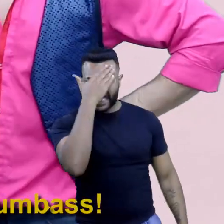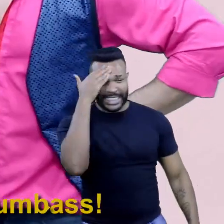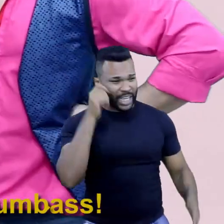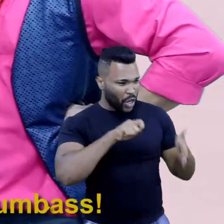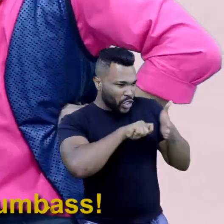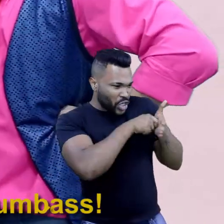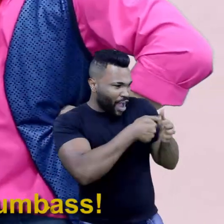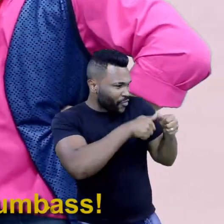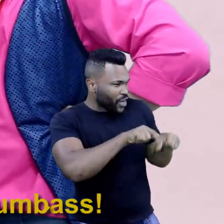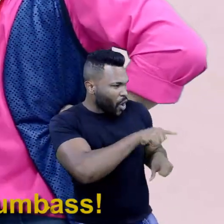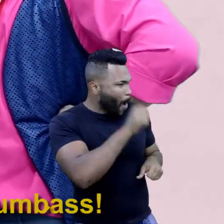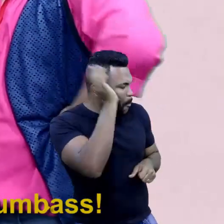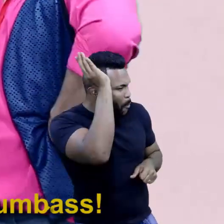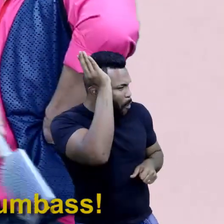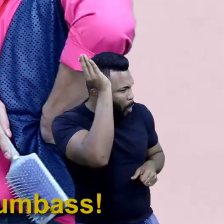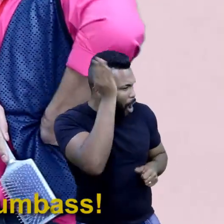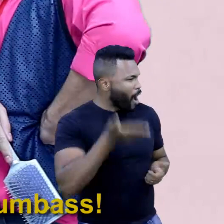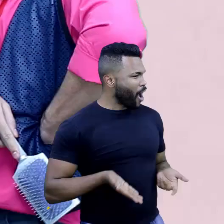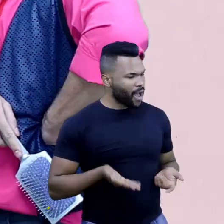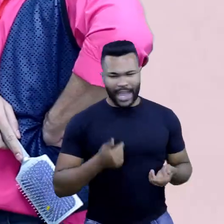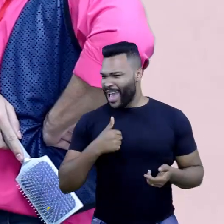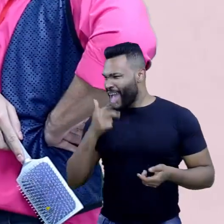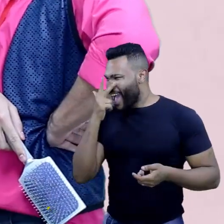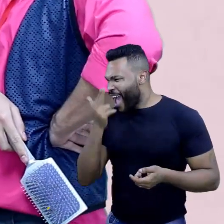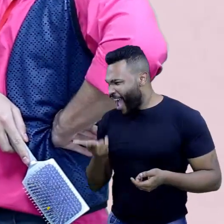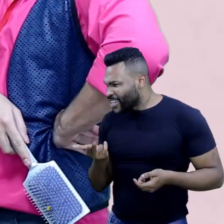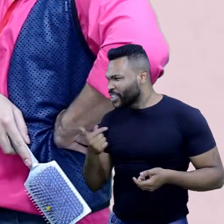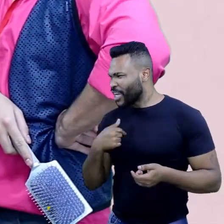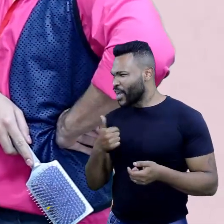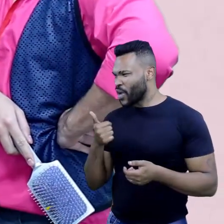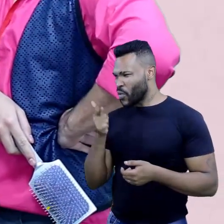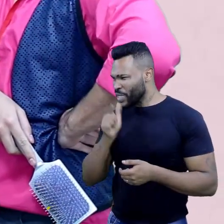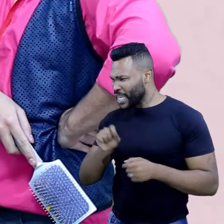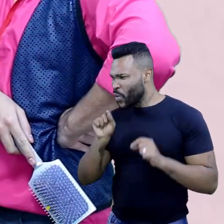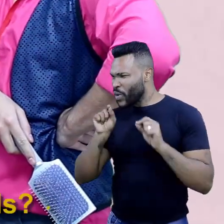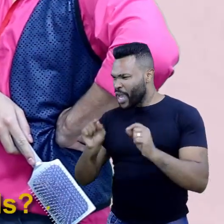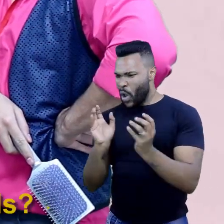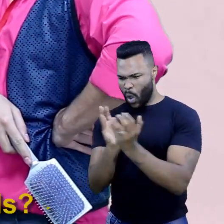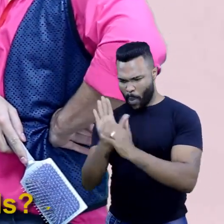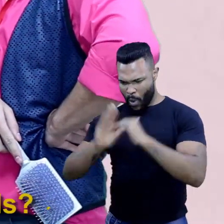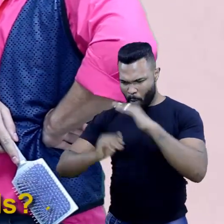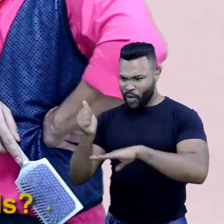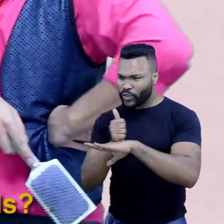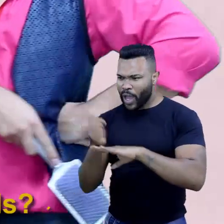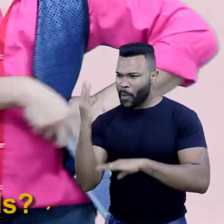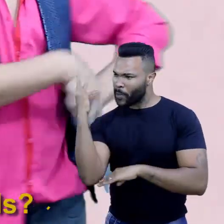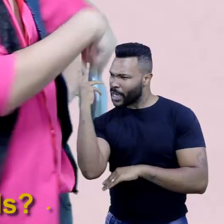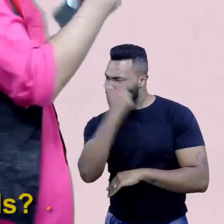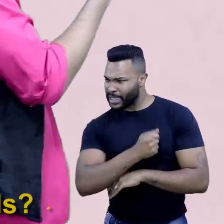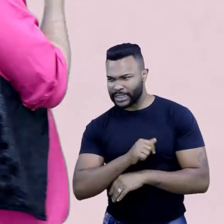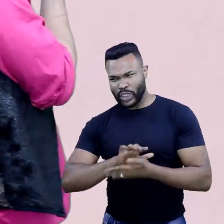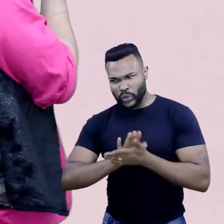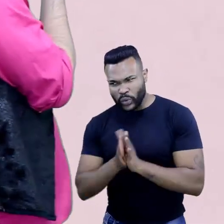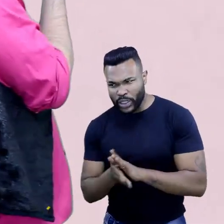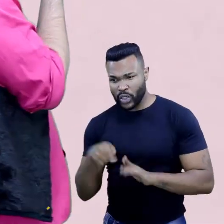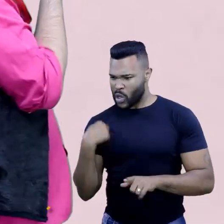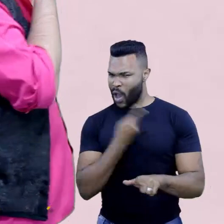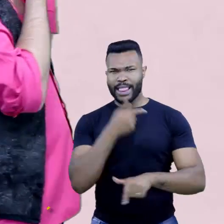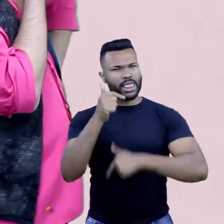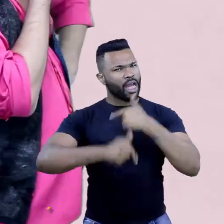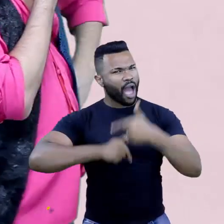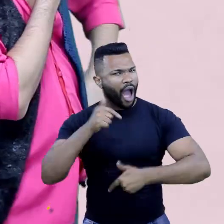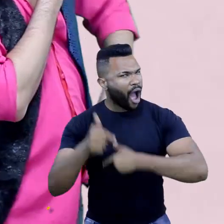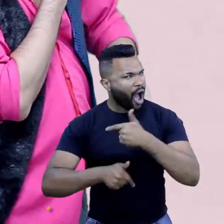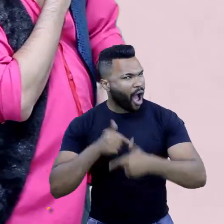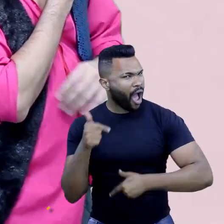Você esqueceu a chave na porta, sua burra! Você acha, querida, que ia conseguir acabar com a gangue das profissionais da beleza? A gente